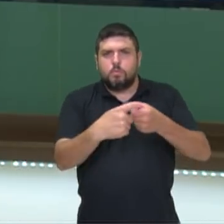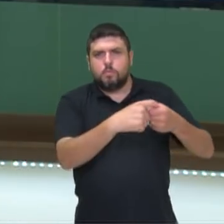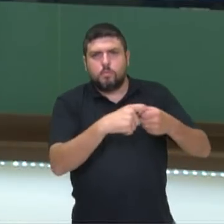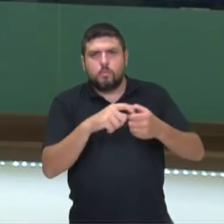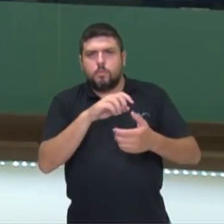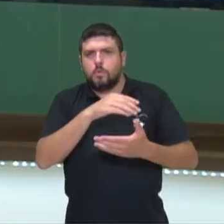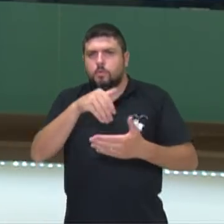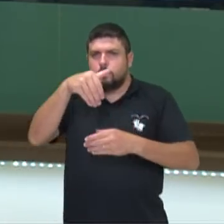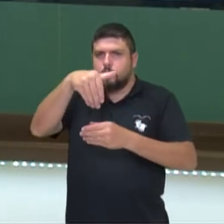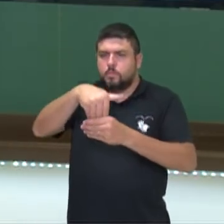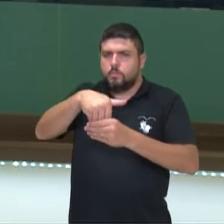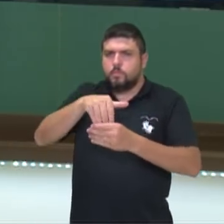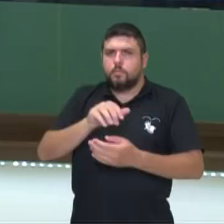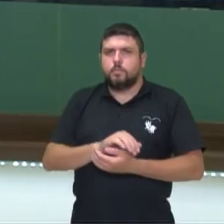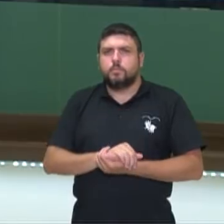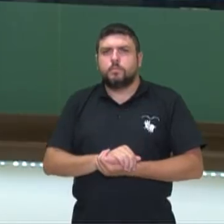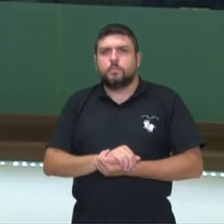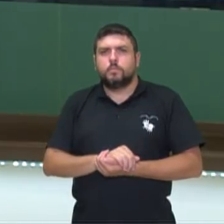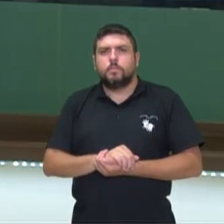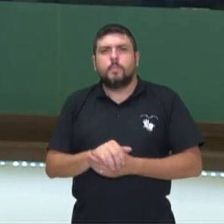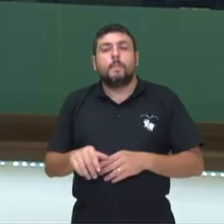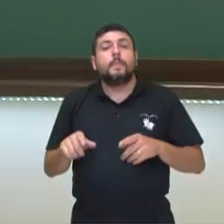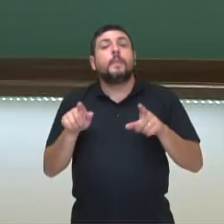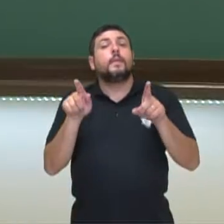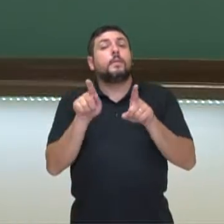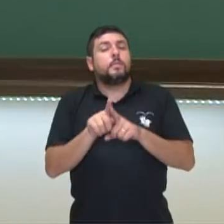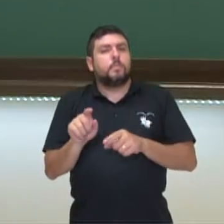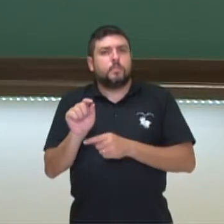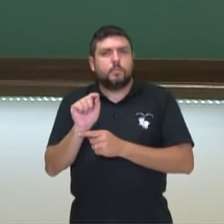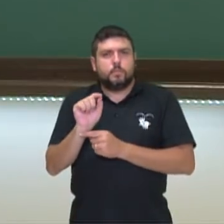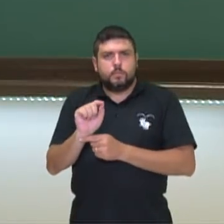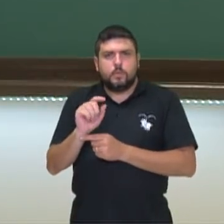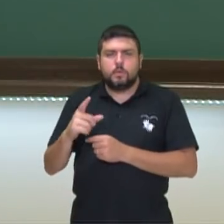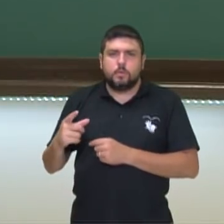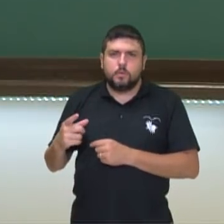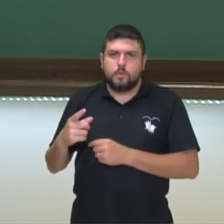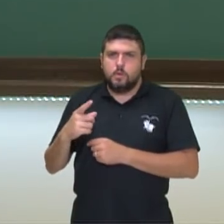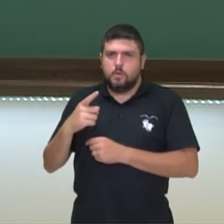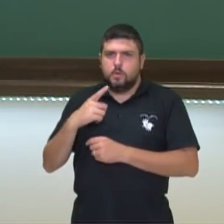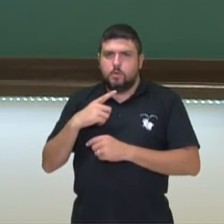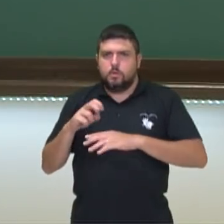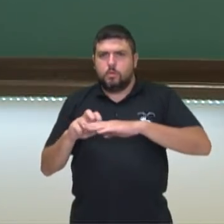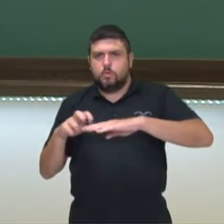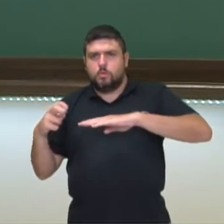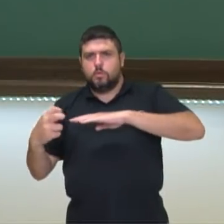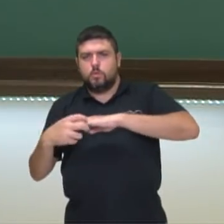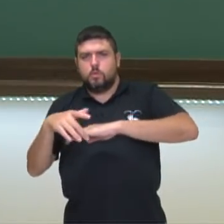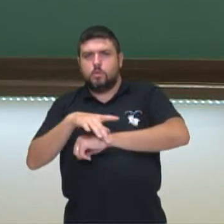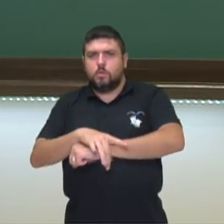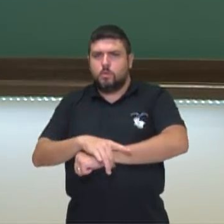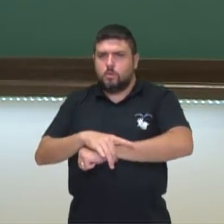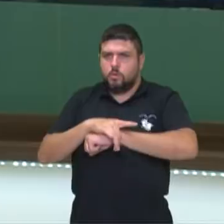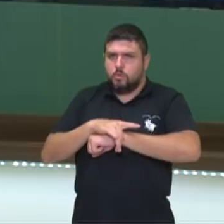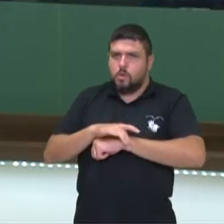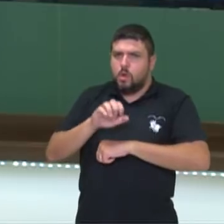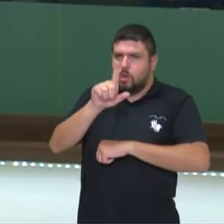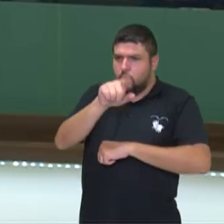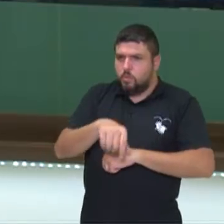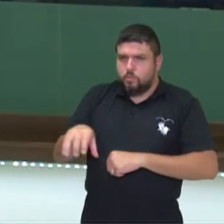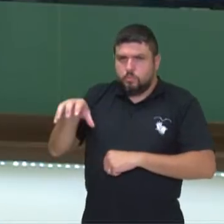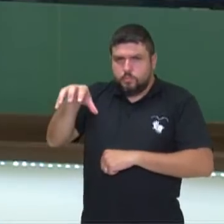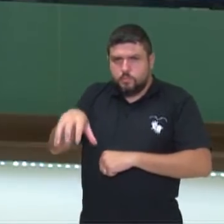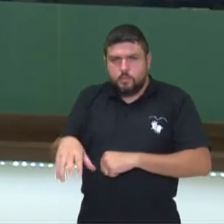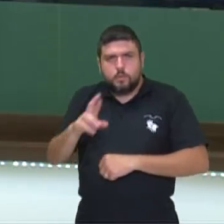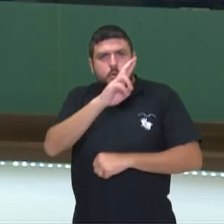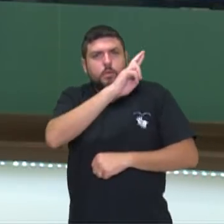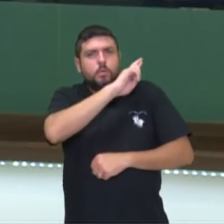ok? Além disso, nós temos o quê? Nós temos o Conselho de Segurança, que é um órgão